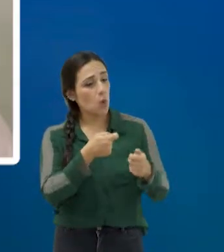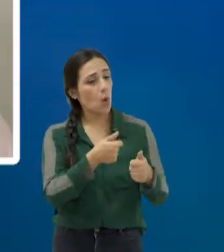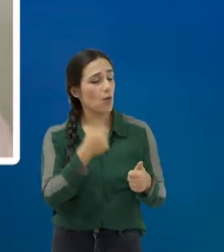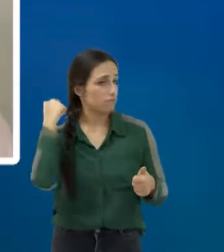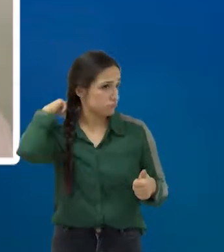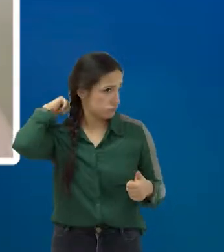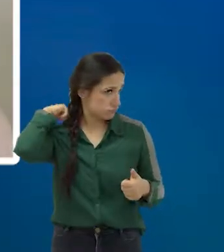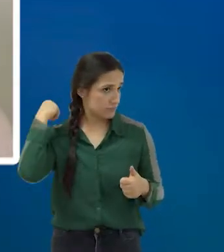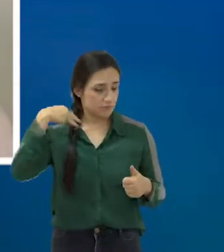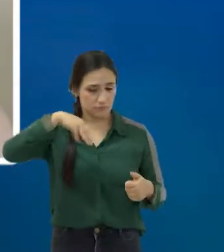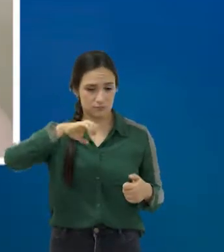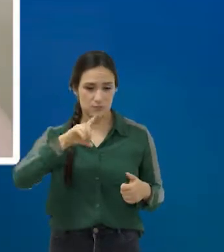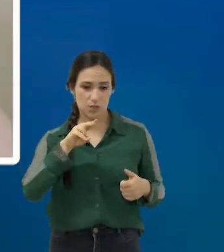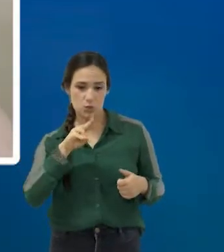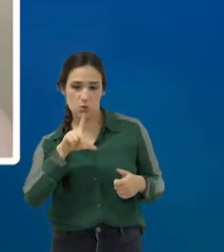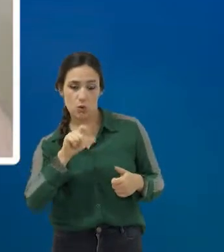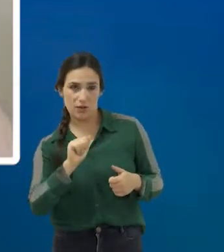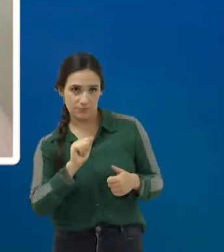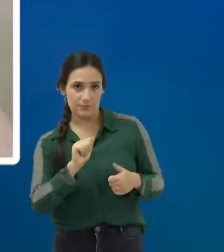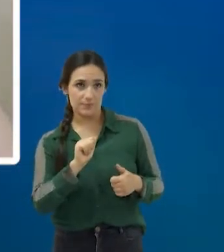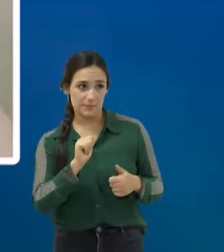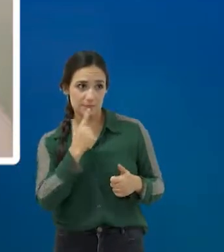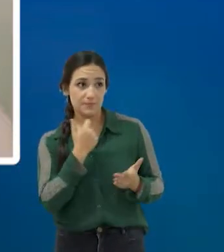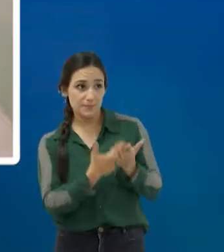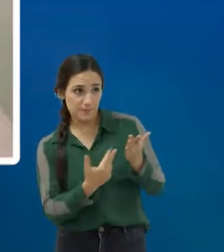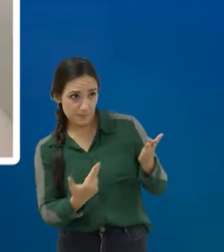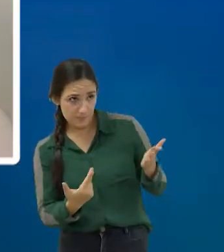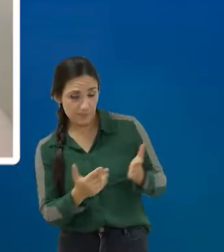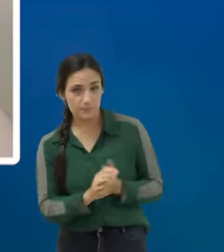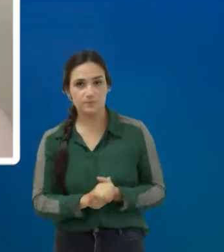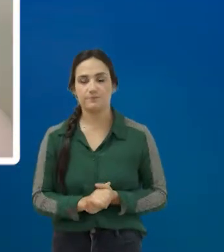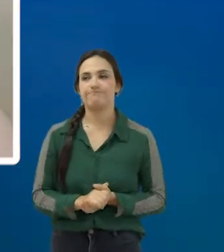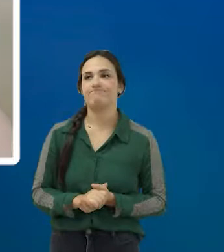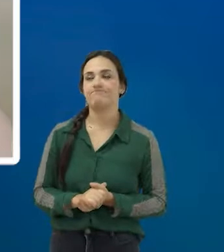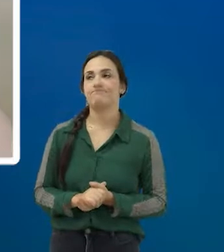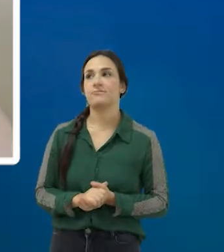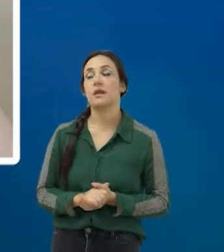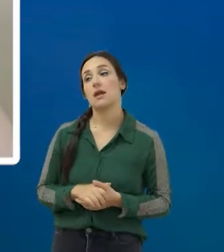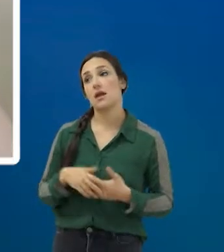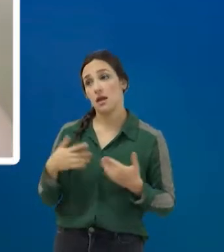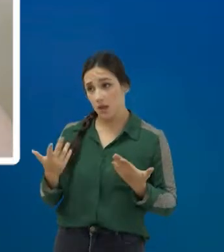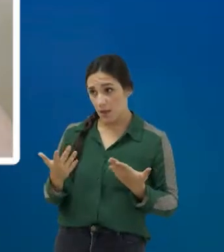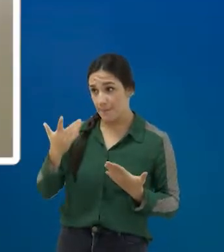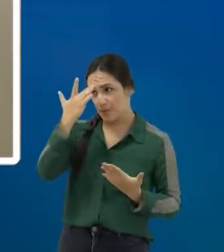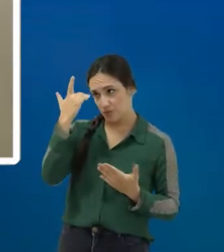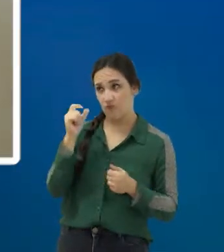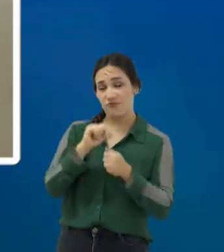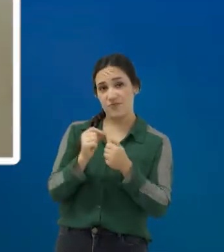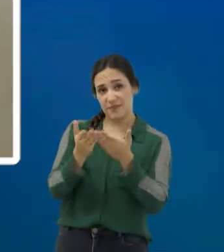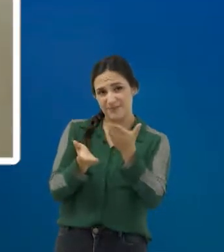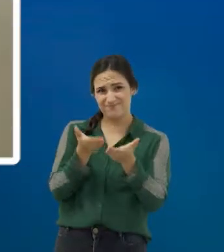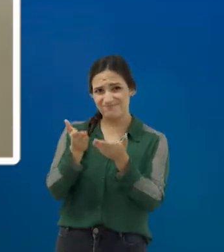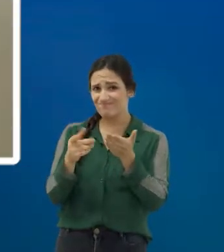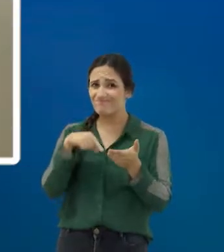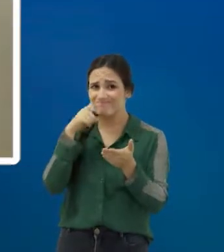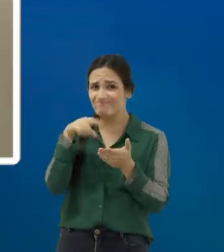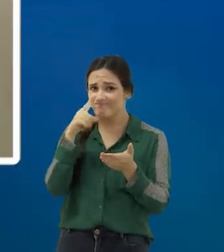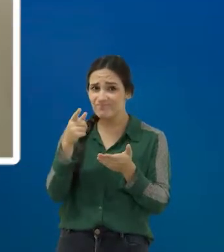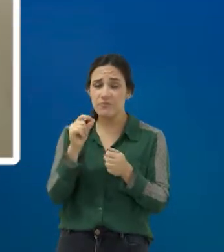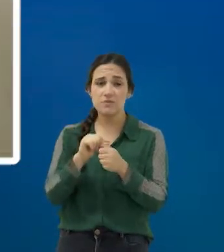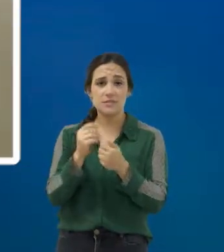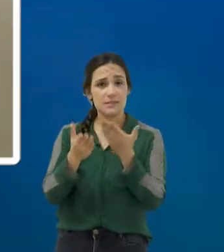óssea? Olha, os pacientes que fazem tratamento e que não têm sucesso